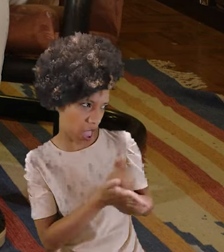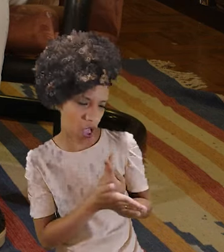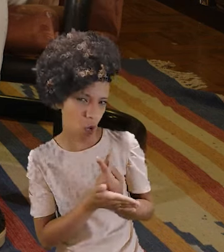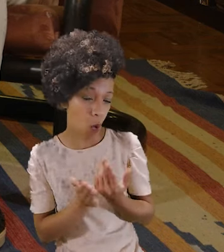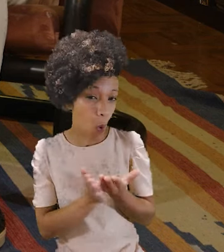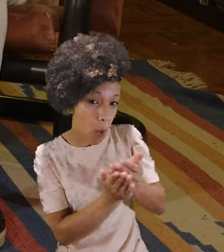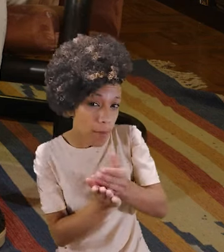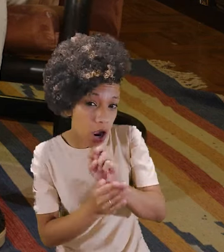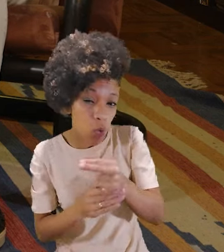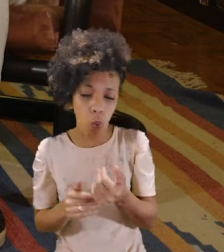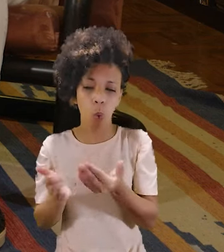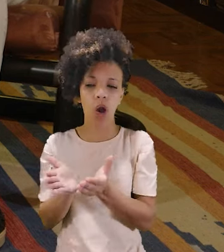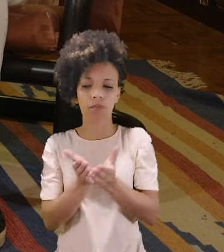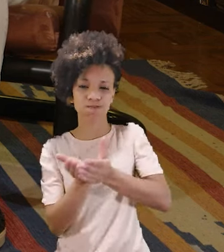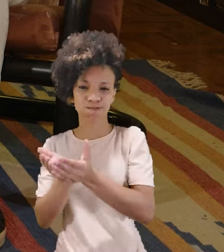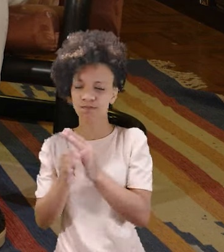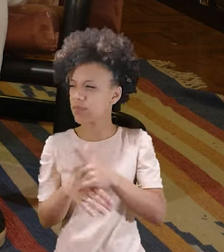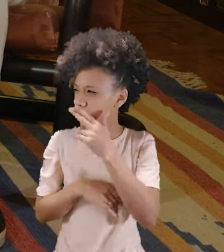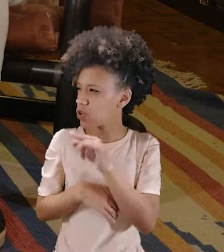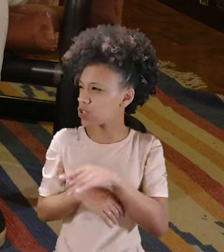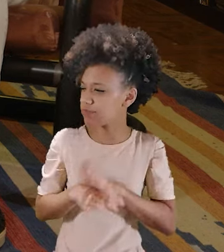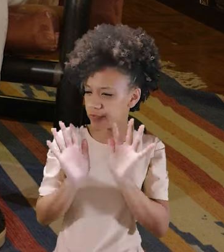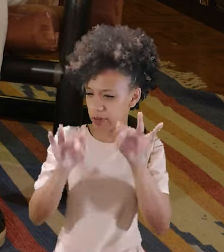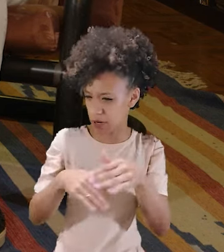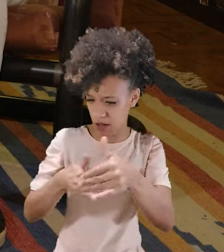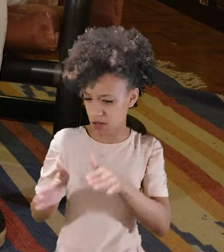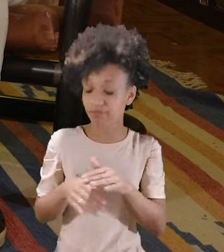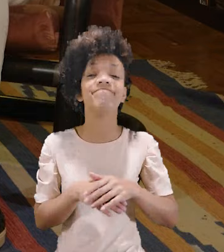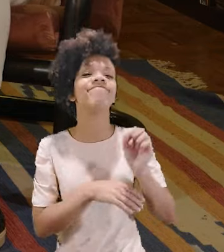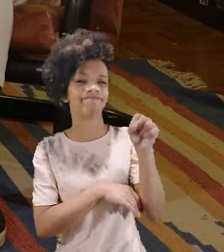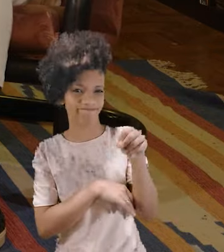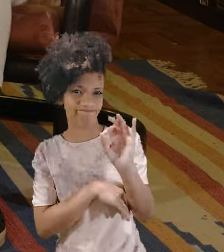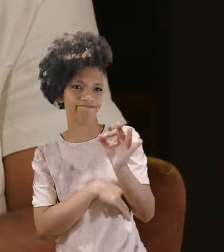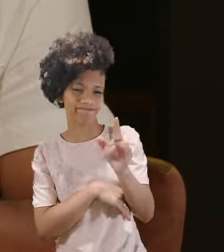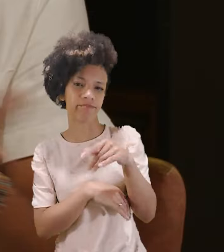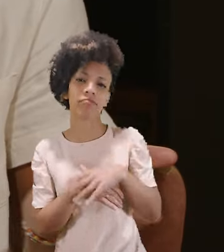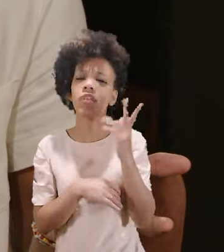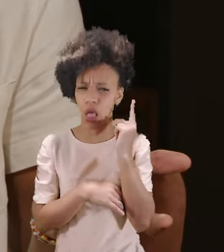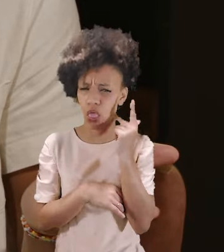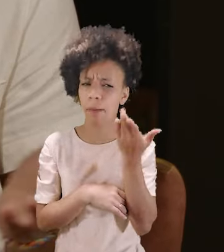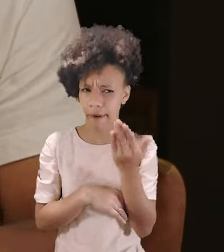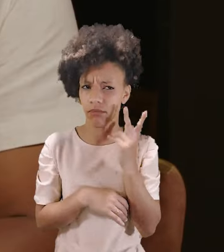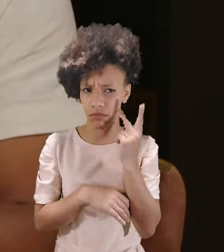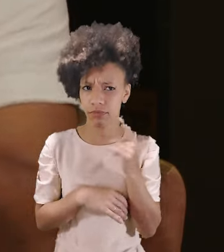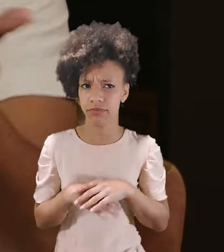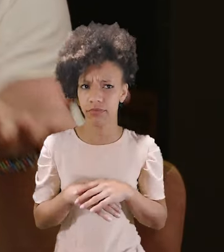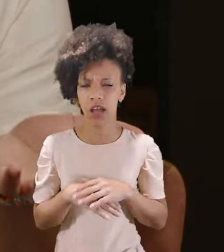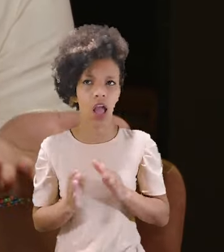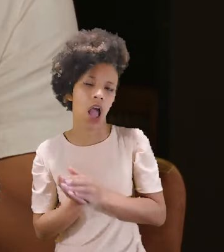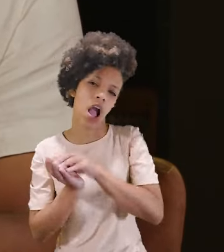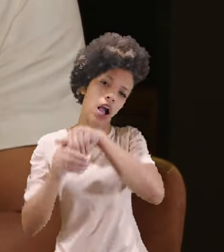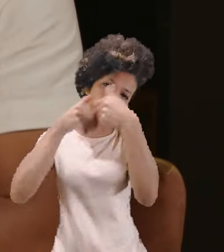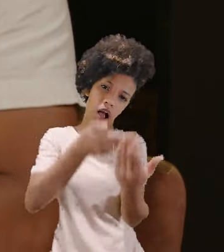navio ou embarcação navio acho que é quando termina de fabricar exatamente Pois é é normal isso aí